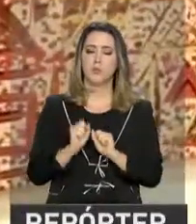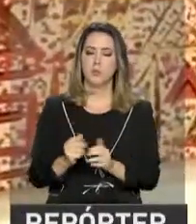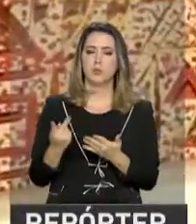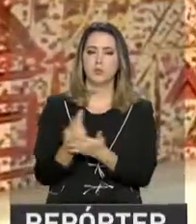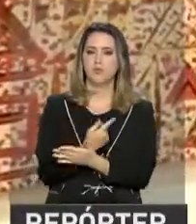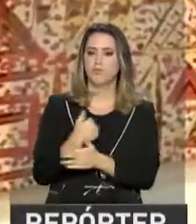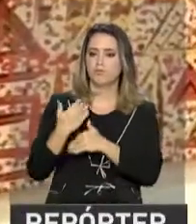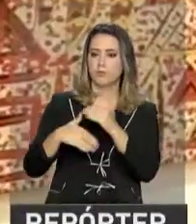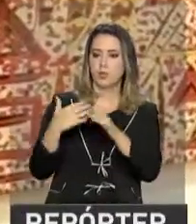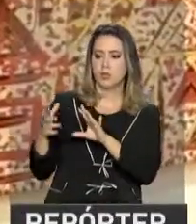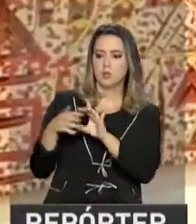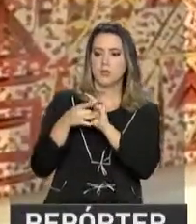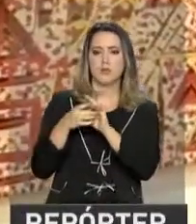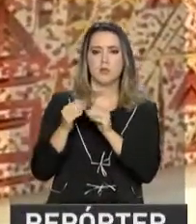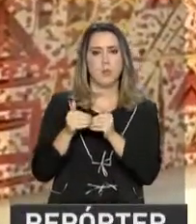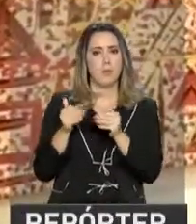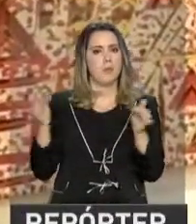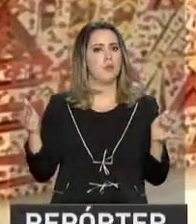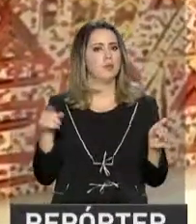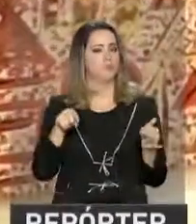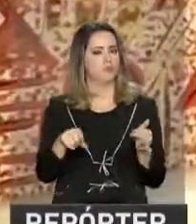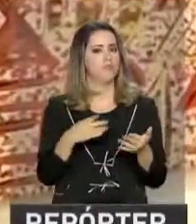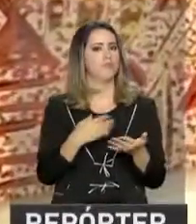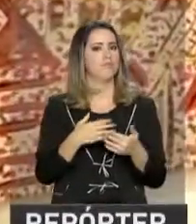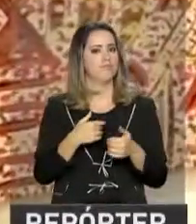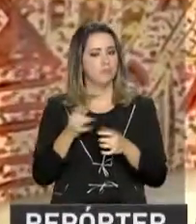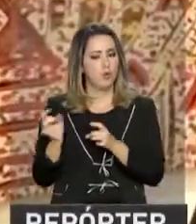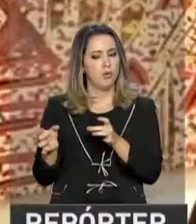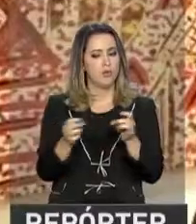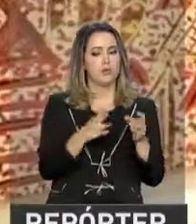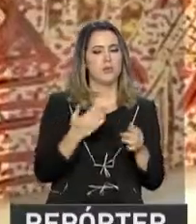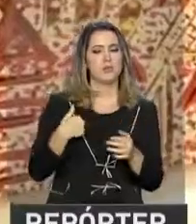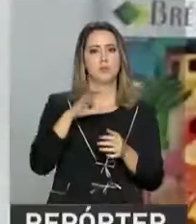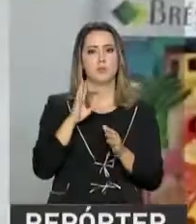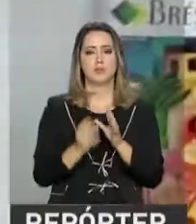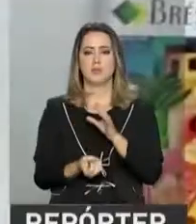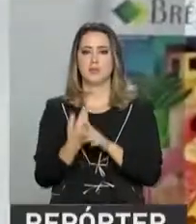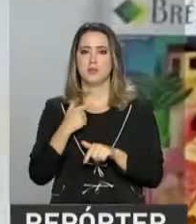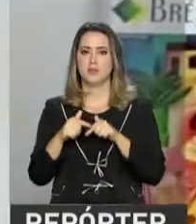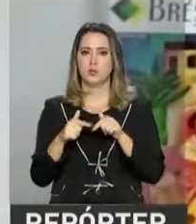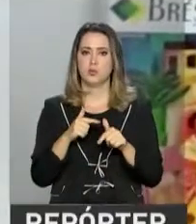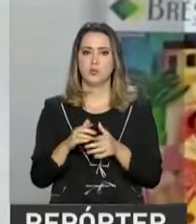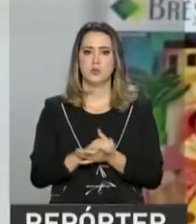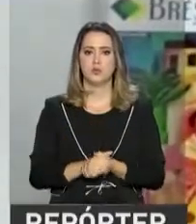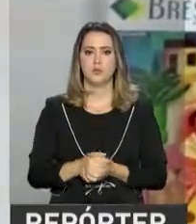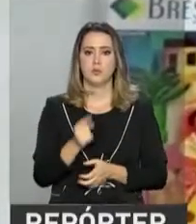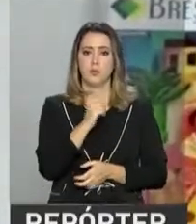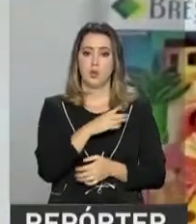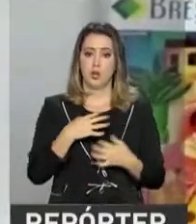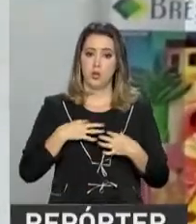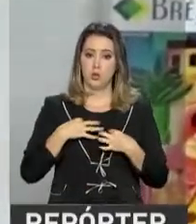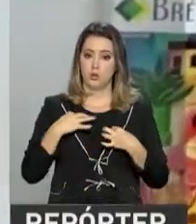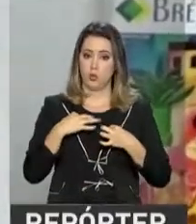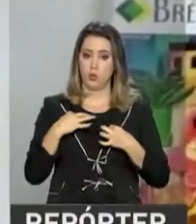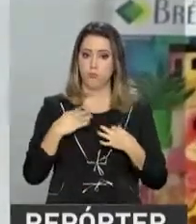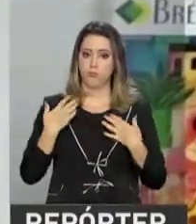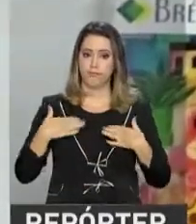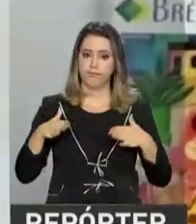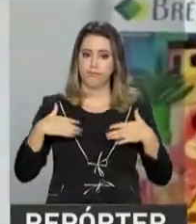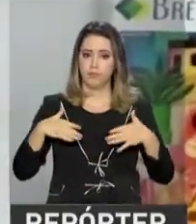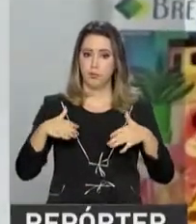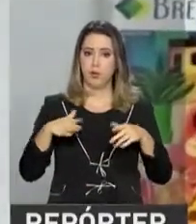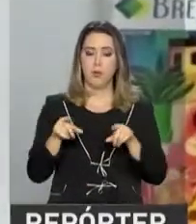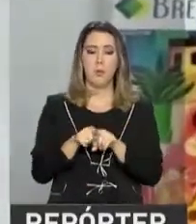investidas, crescerem, ampliarem os seus mercados e dessa forma gerar mais emprego e mais renda. A empresária do ramo têxtil diz que o apoio do